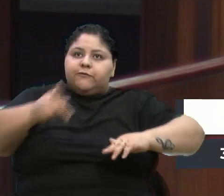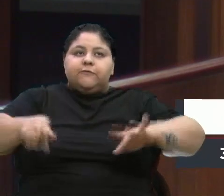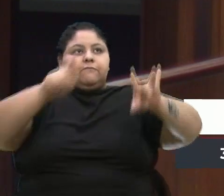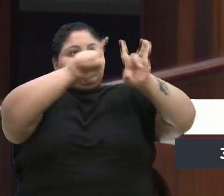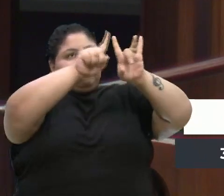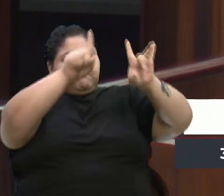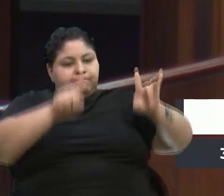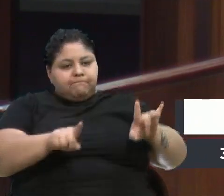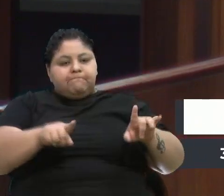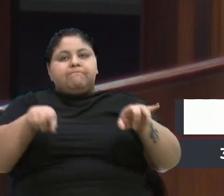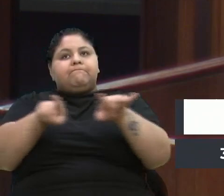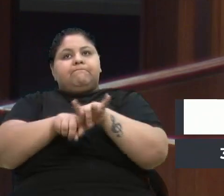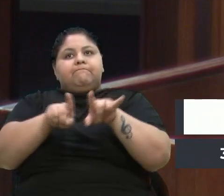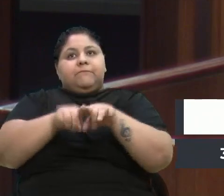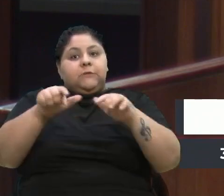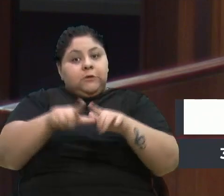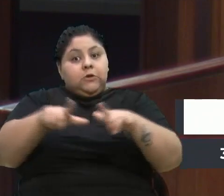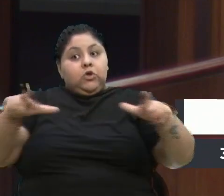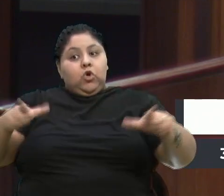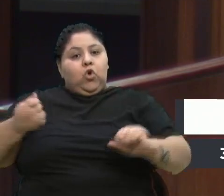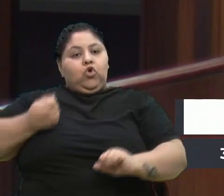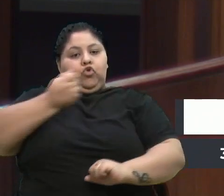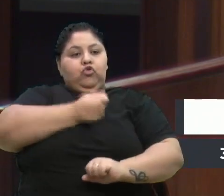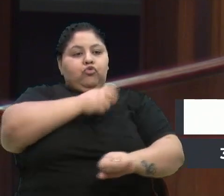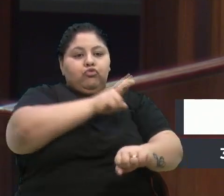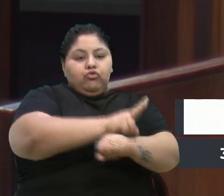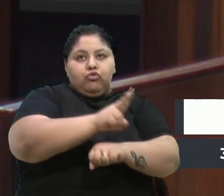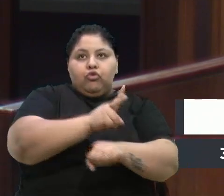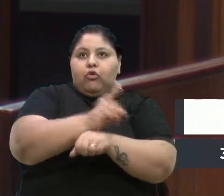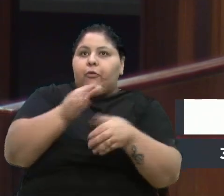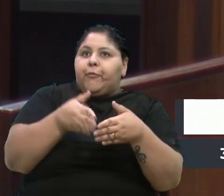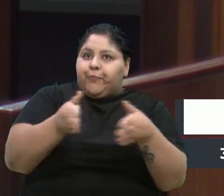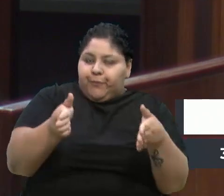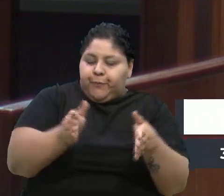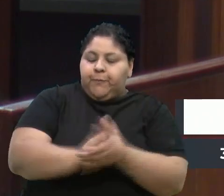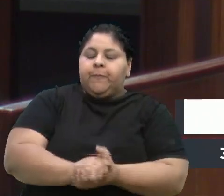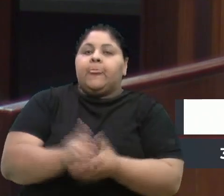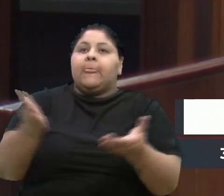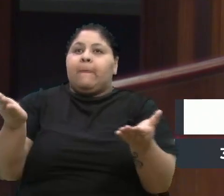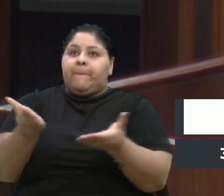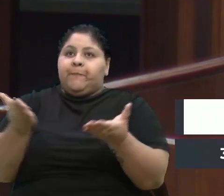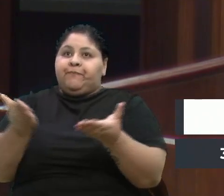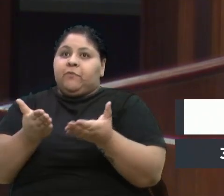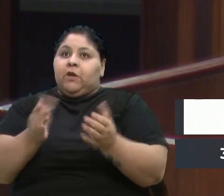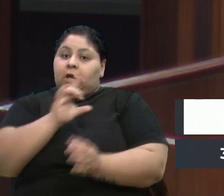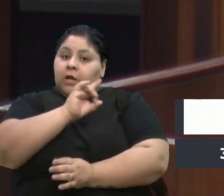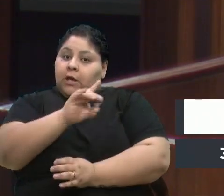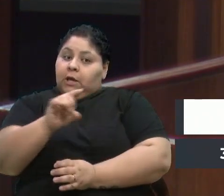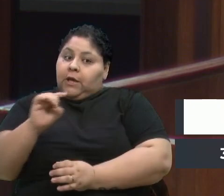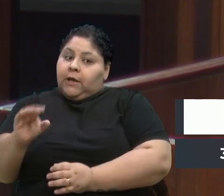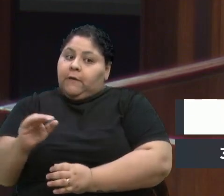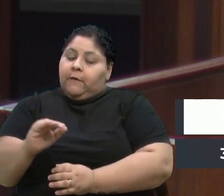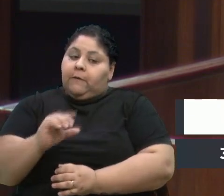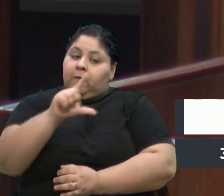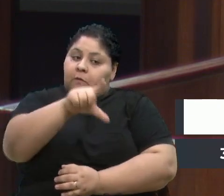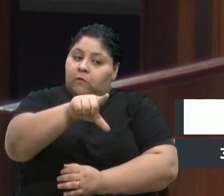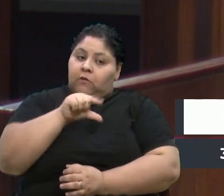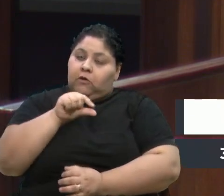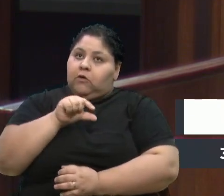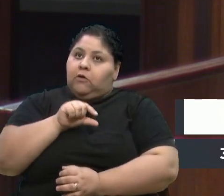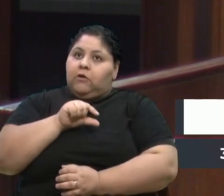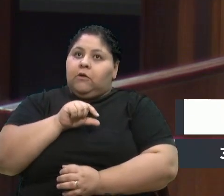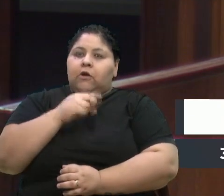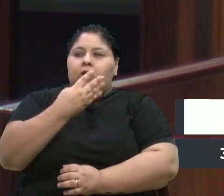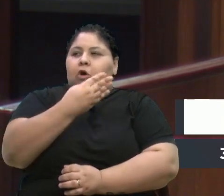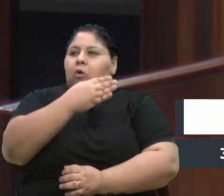Com isso, aumentar o nosso número de vagas disponíveis. Hoje, em cada processo seletivo, a gente conta com cerca de